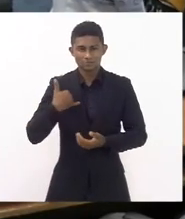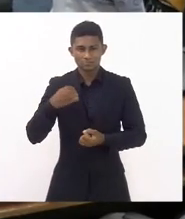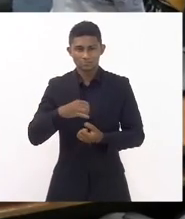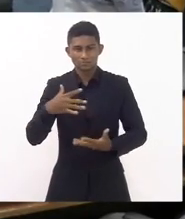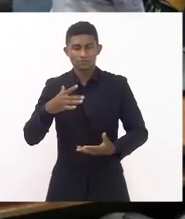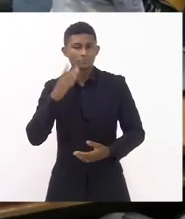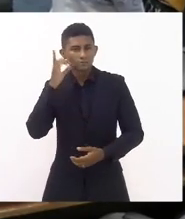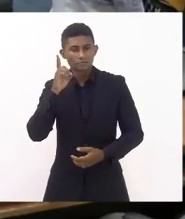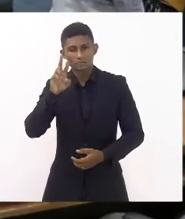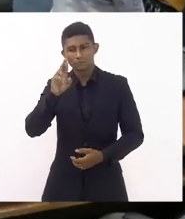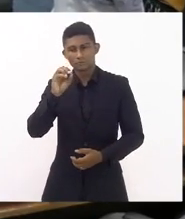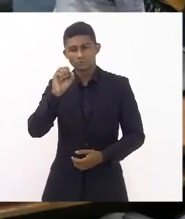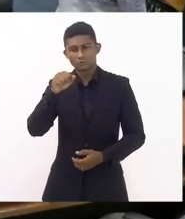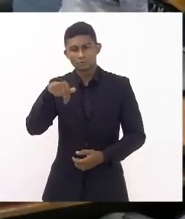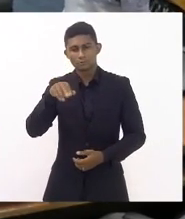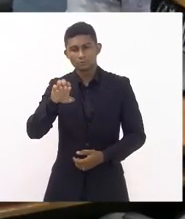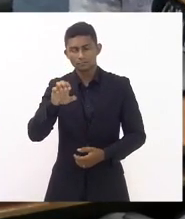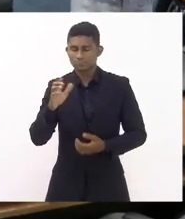Rosane Félix.